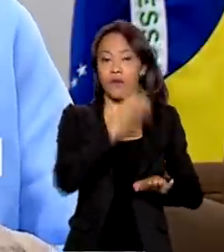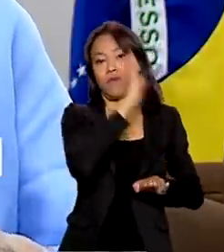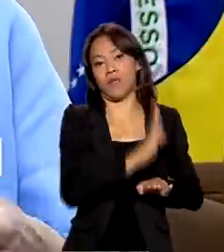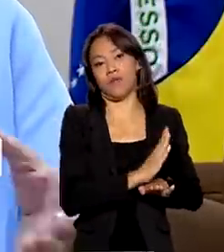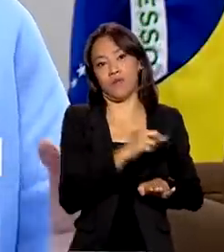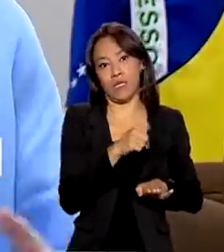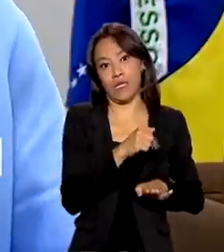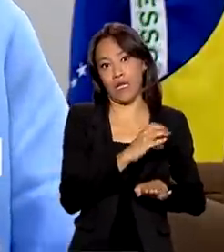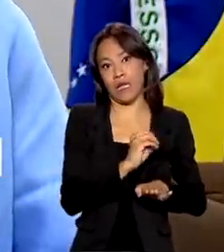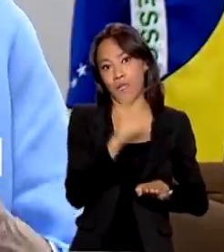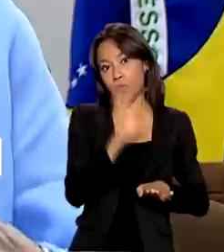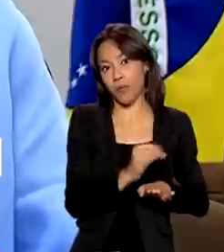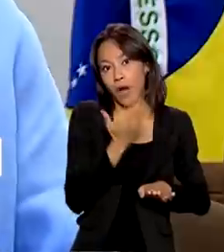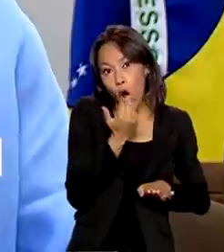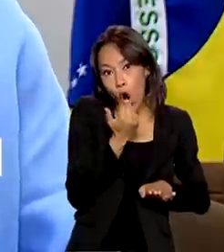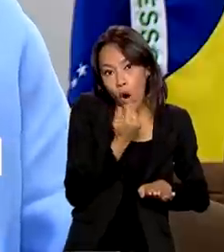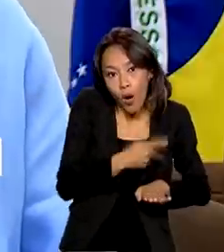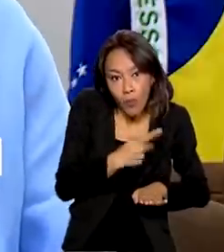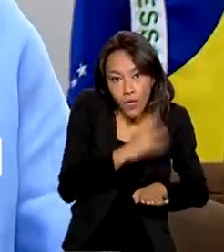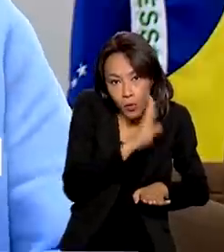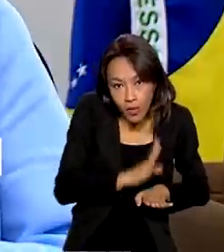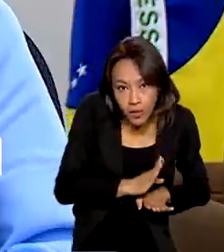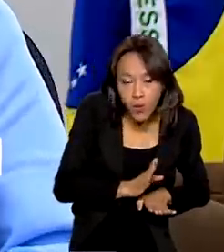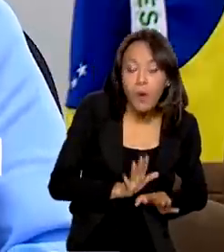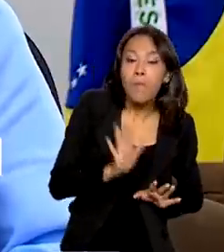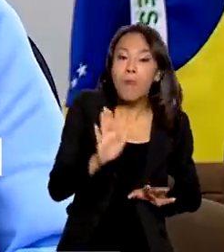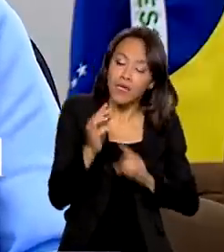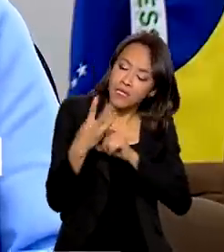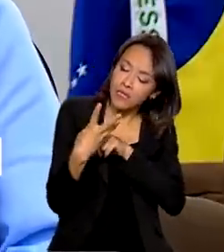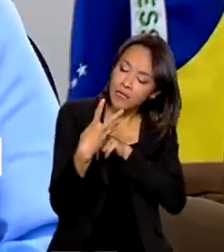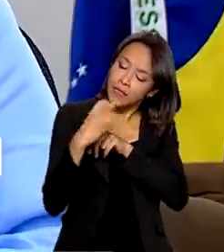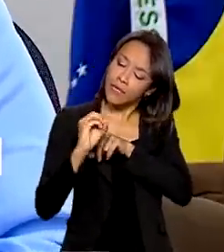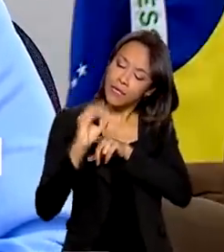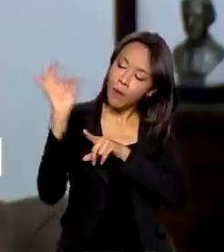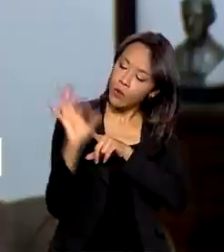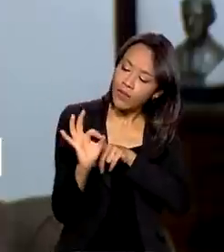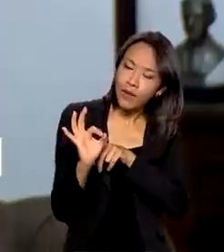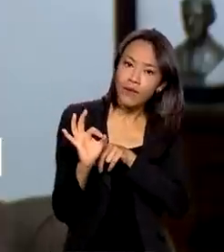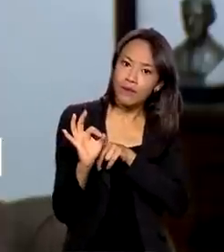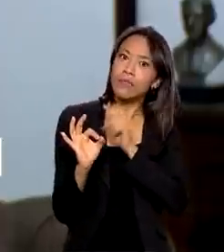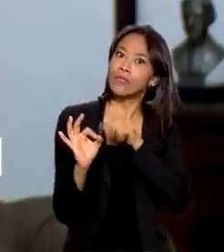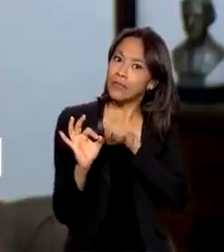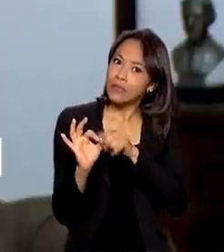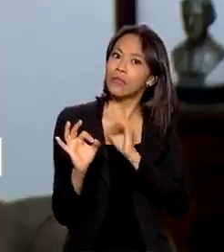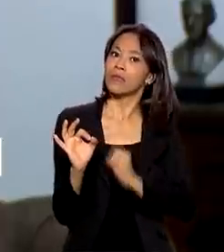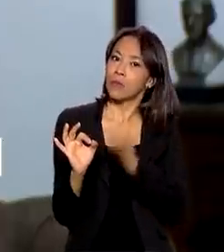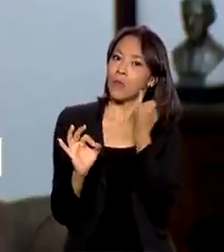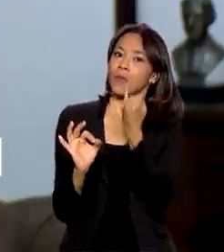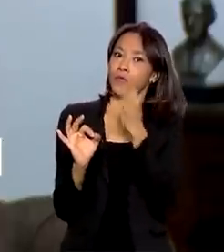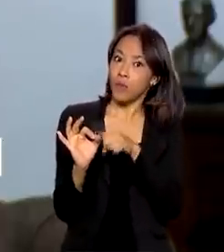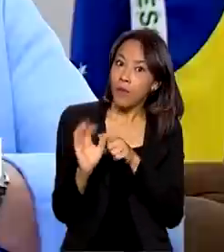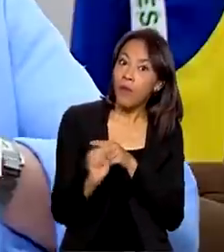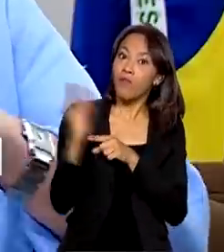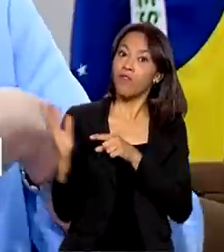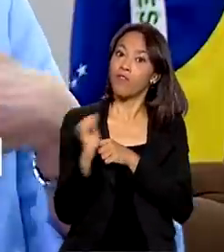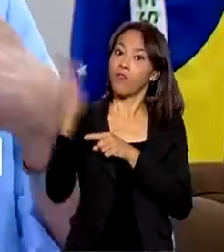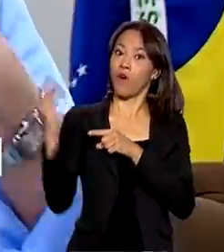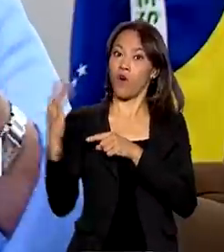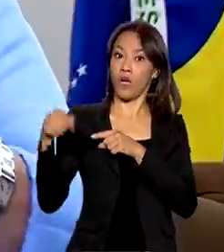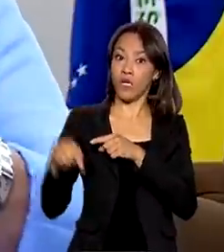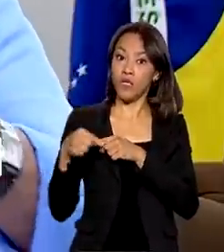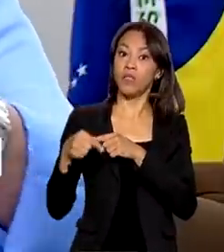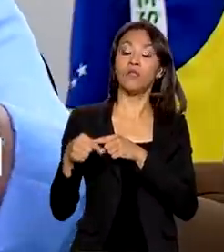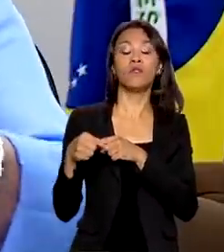dentro do país é para o nosso abastecimento interno mas esses trinta por cento fazem a diferença e isso gera emprego